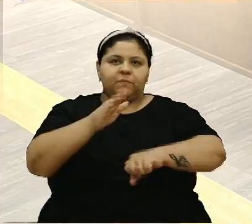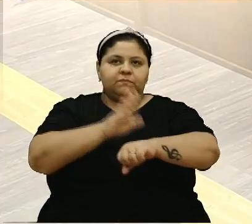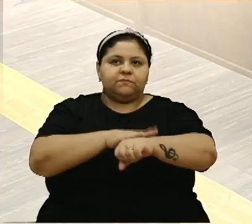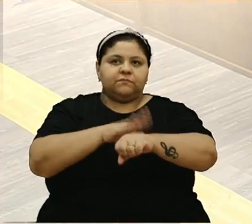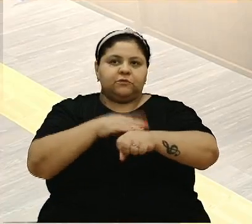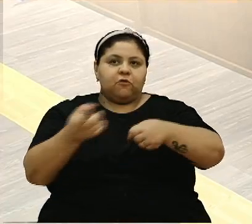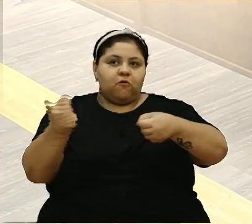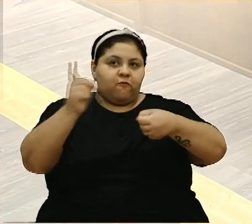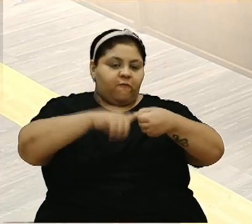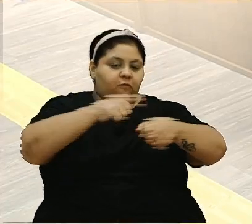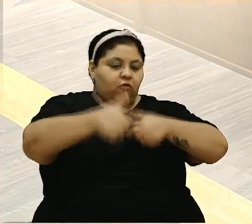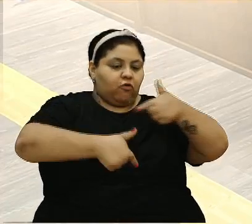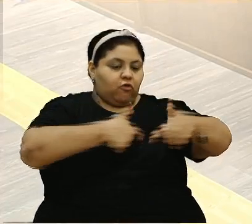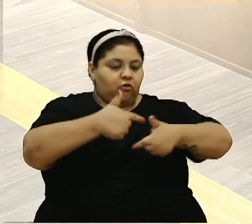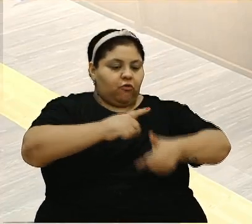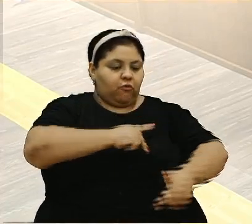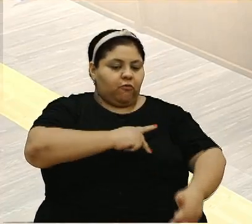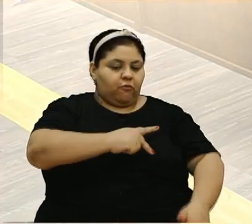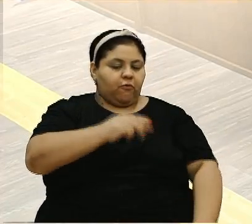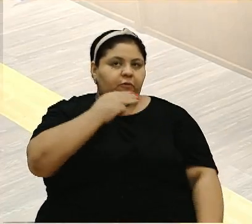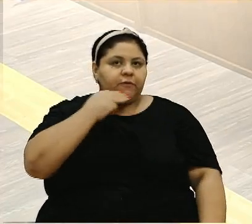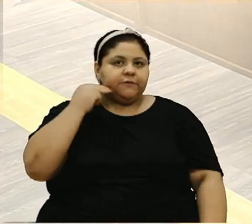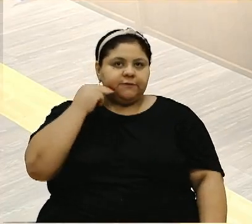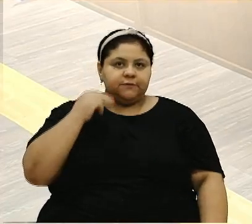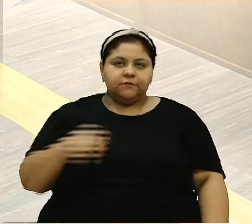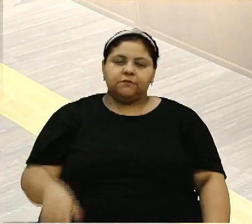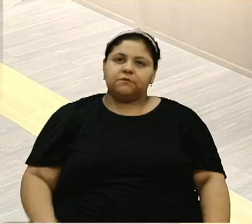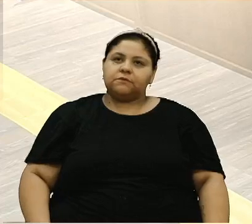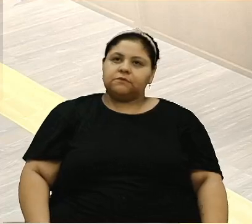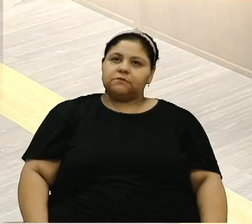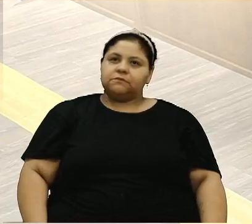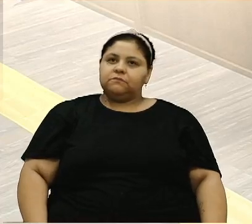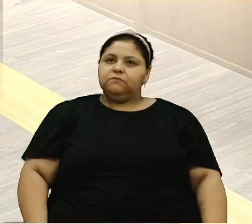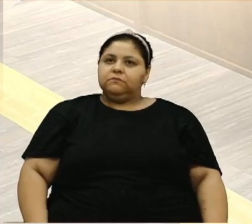Devolvo a condução dos trabalhos à presidente Marisol Santos.